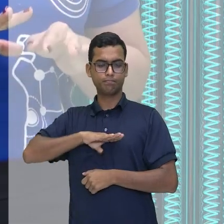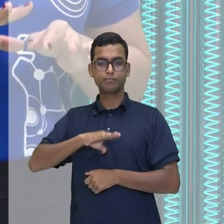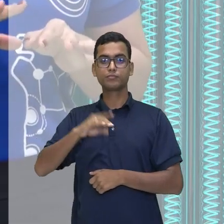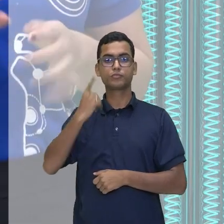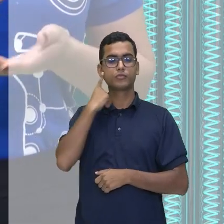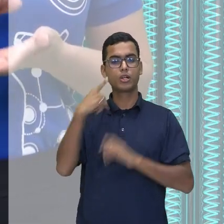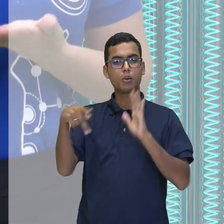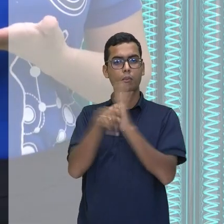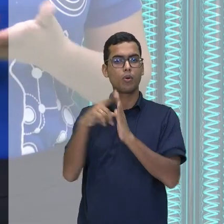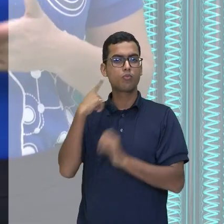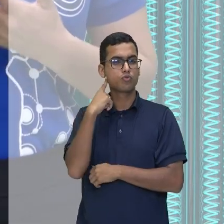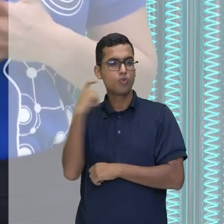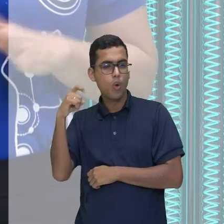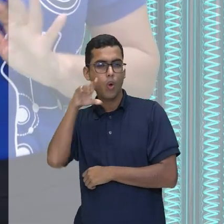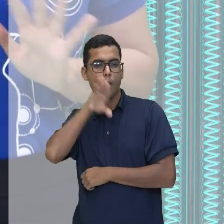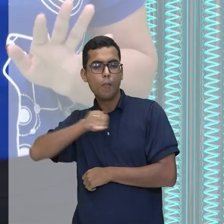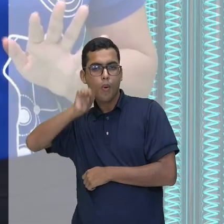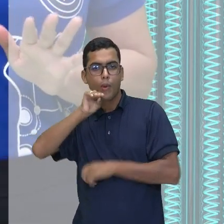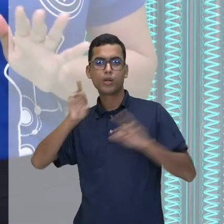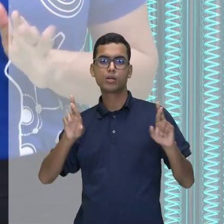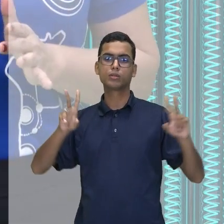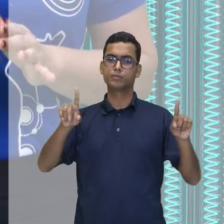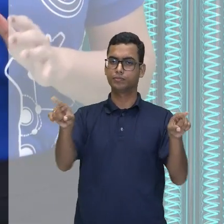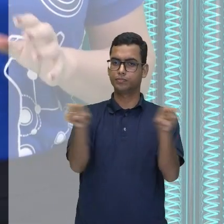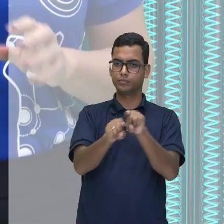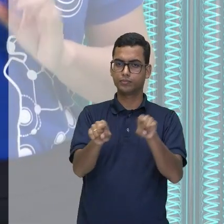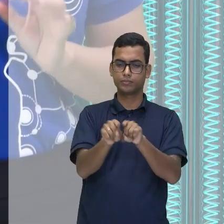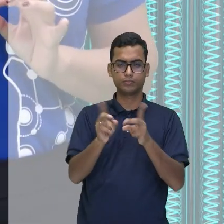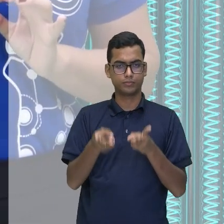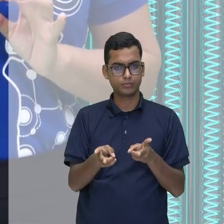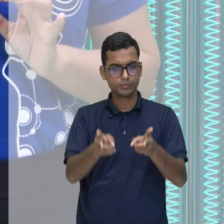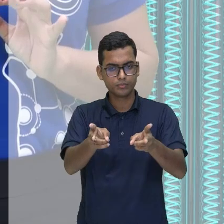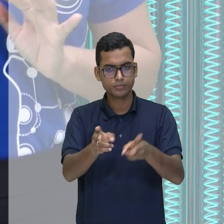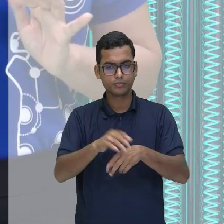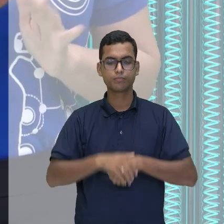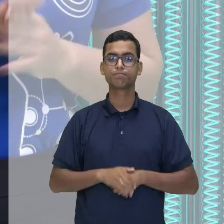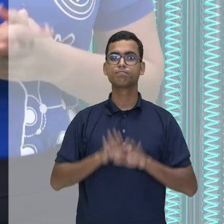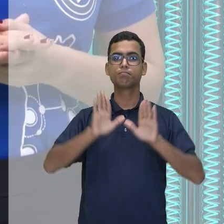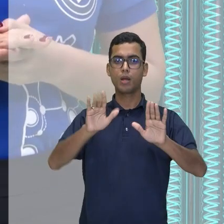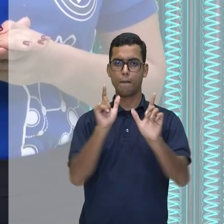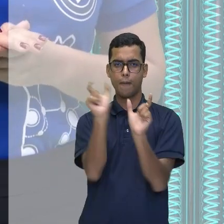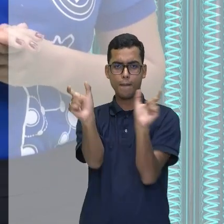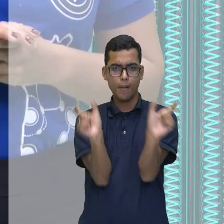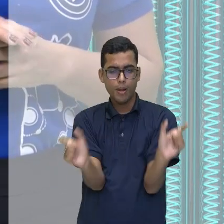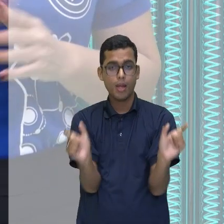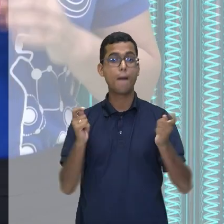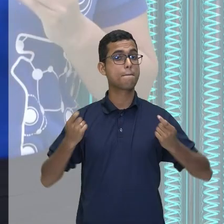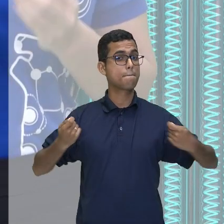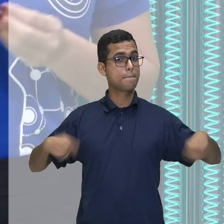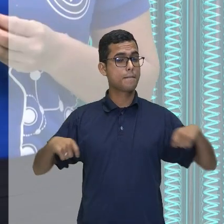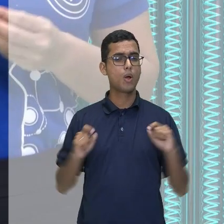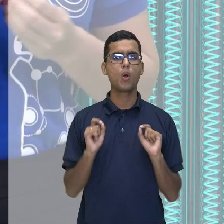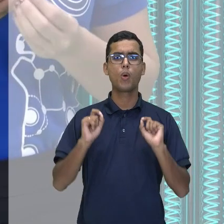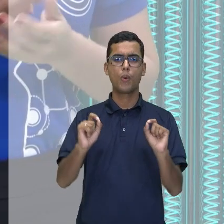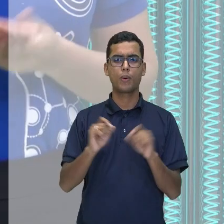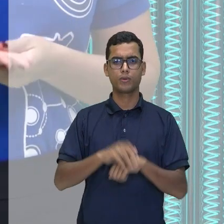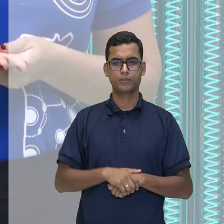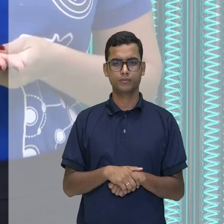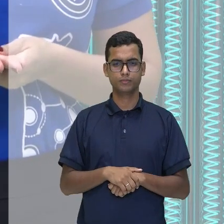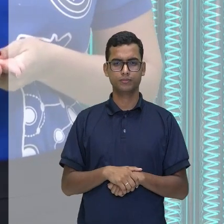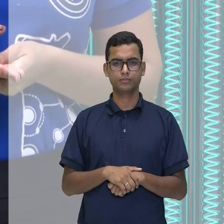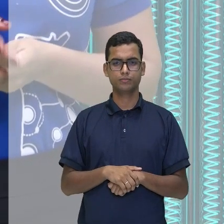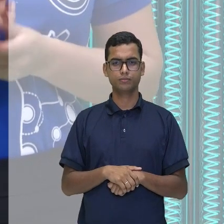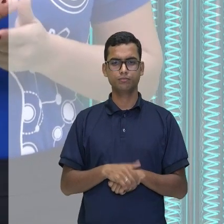gente olha ali a palavra, escreve de um jeito e fala de outro, é assim, tá bom? Mas essas palavras precisam parecer com palavras